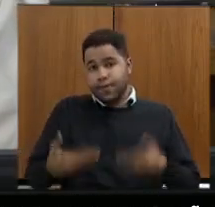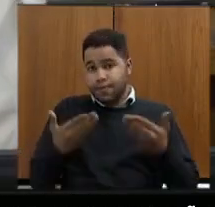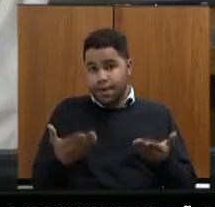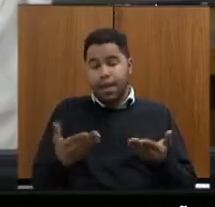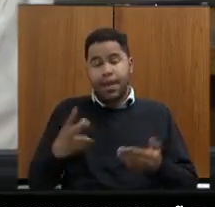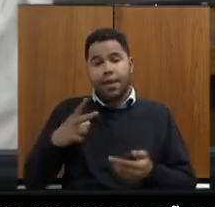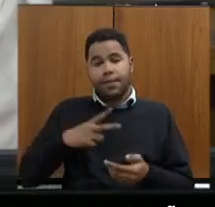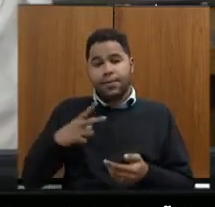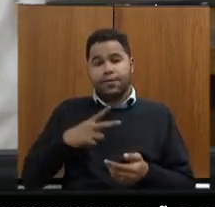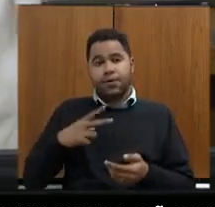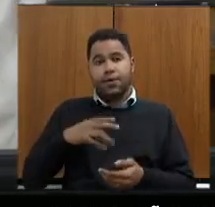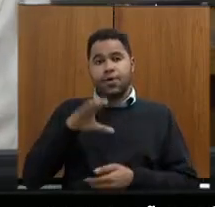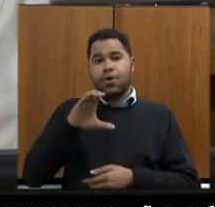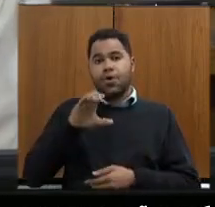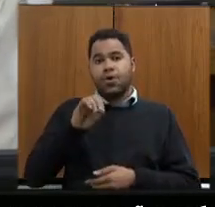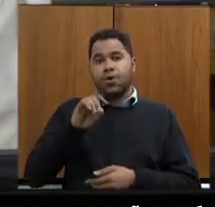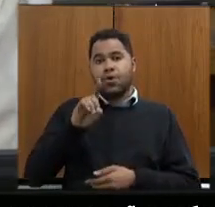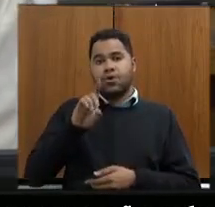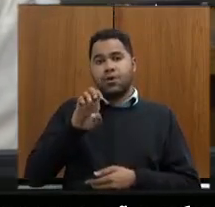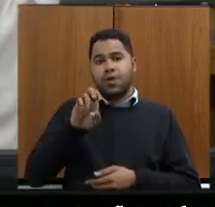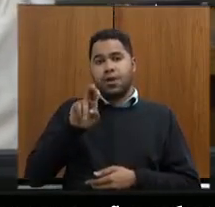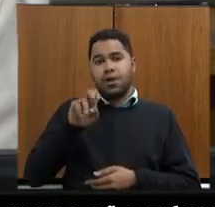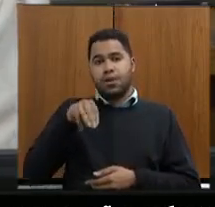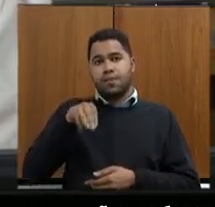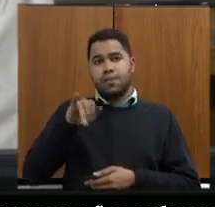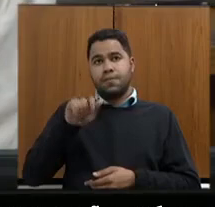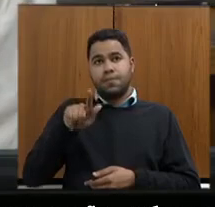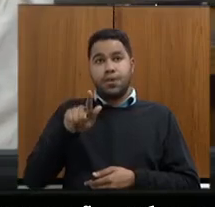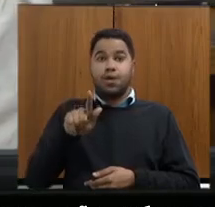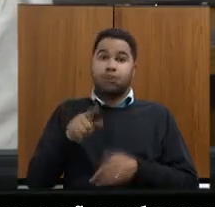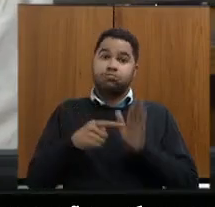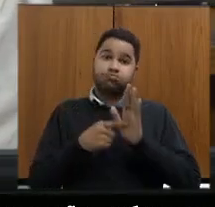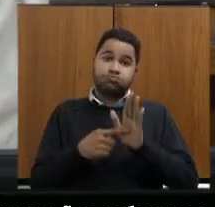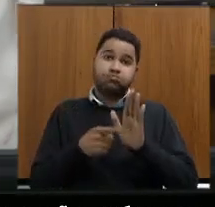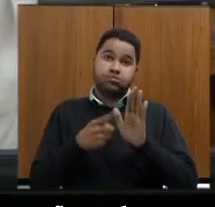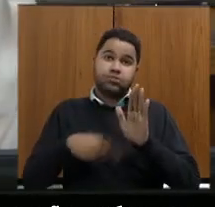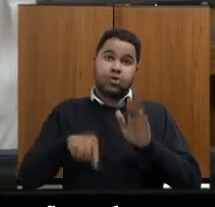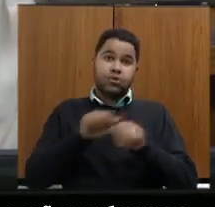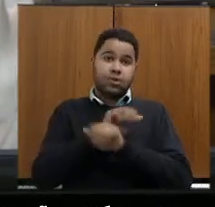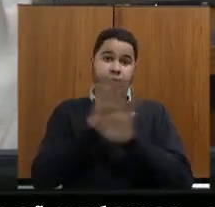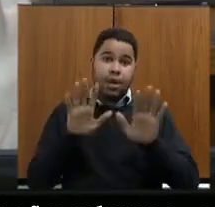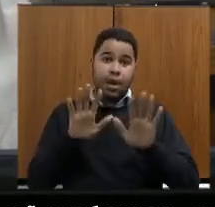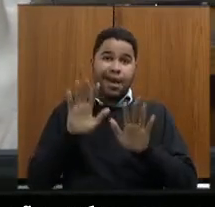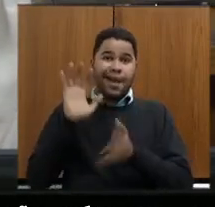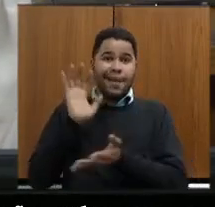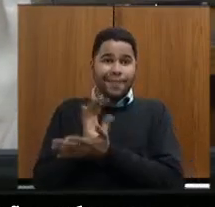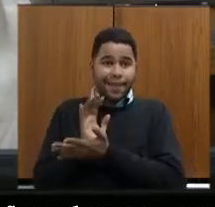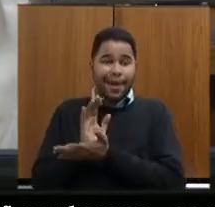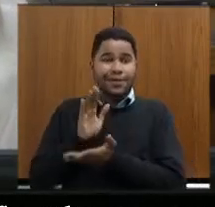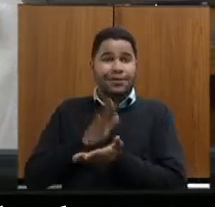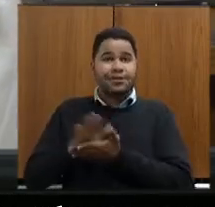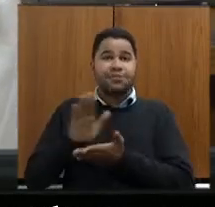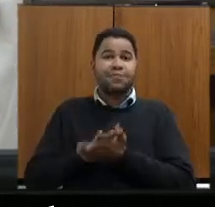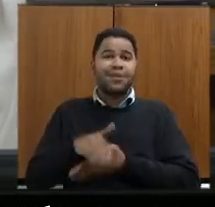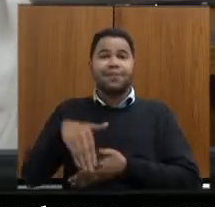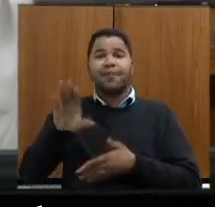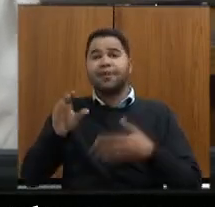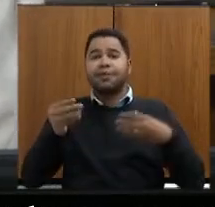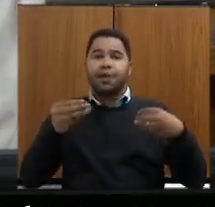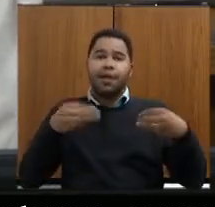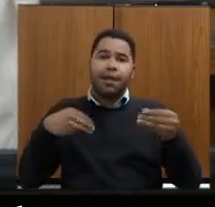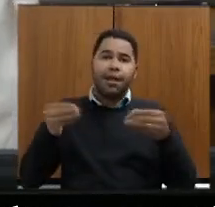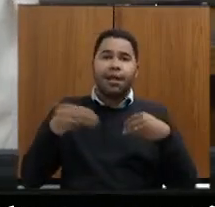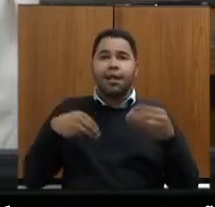a privatização da codemig Essa é um ponto do plano que já tá posto que ele a gente tem clareza a parte das despesas ela é mais maleável